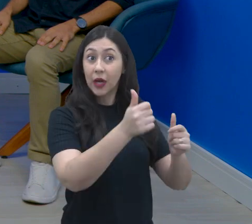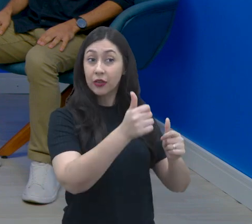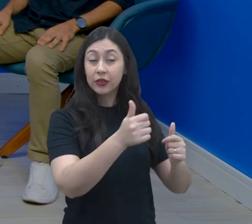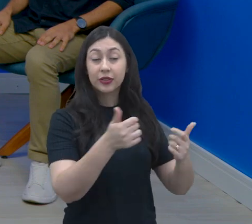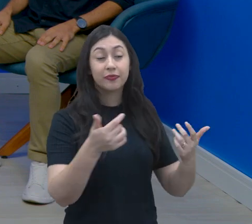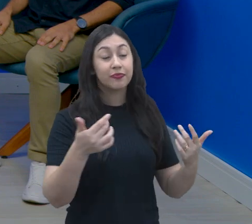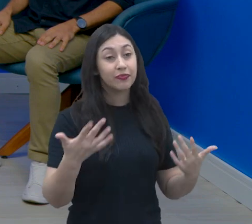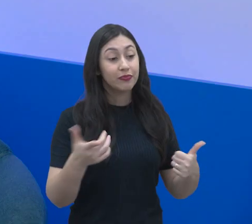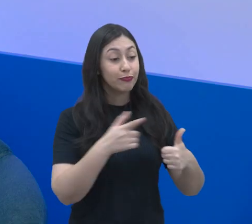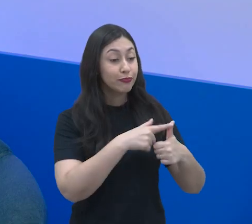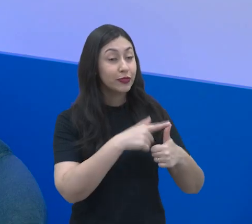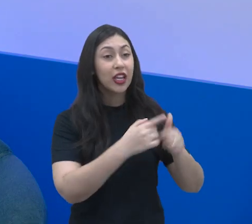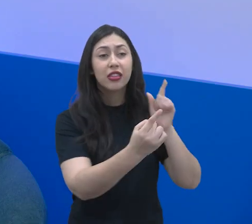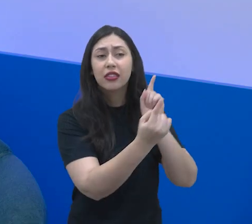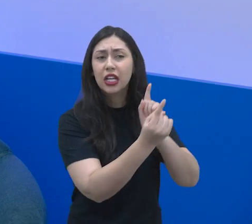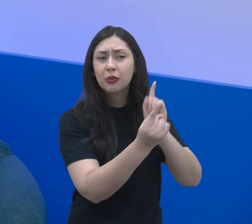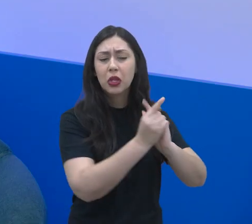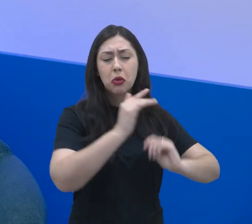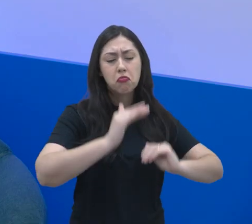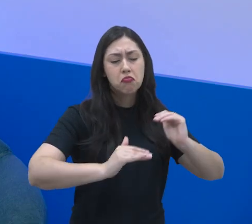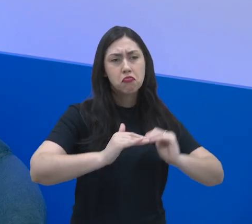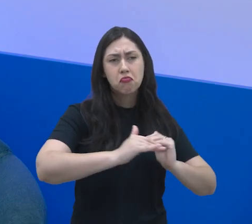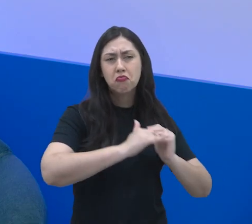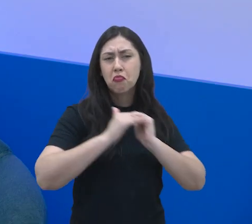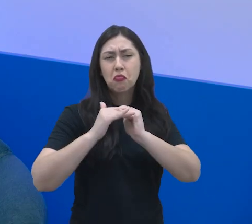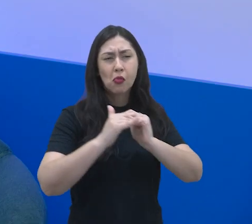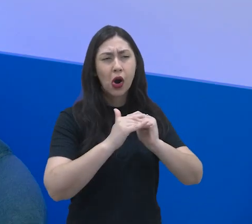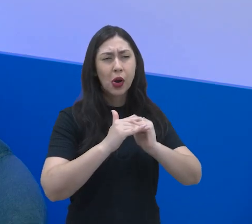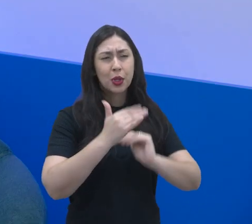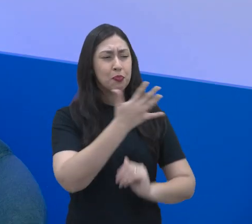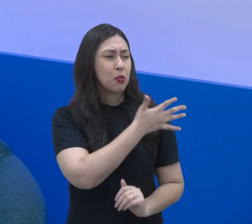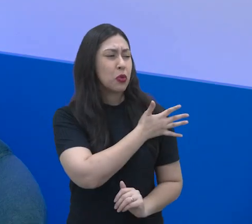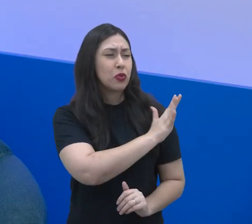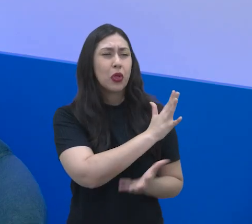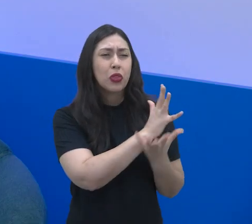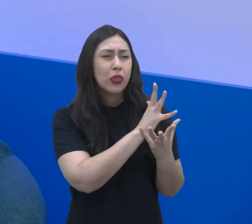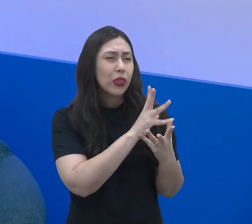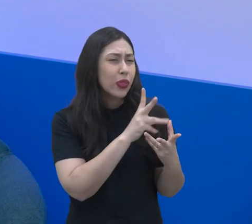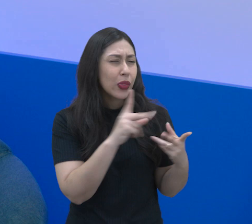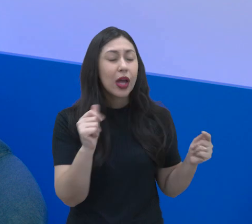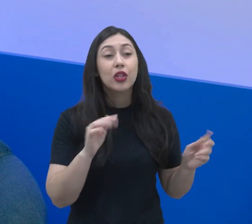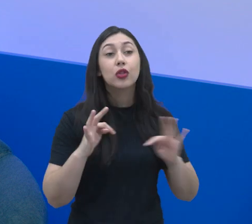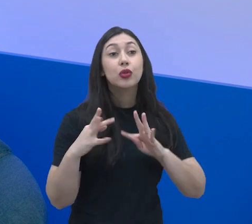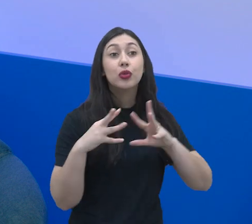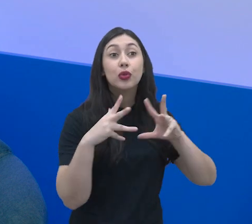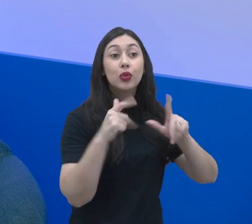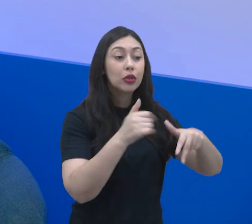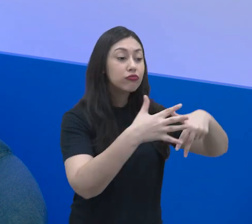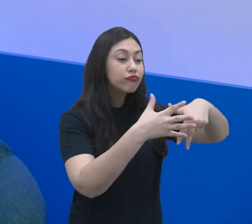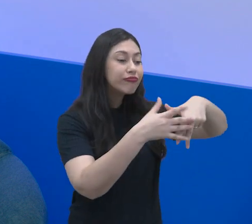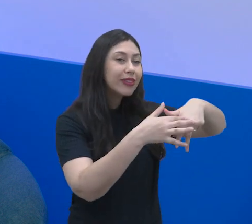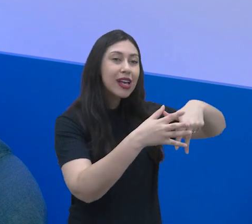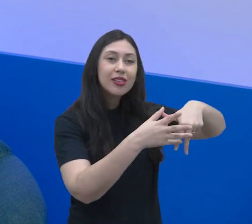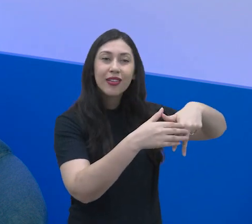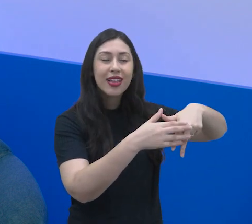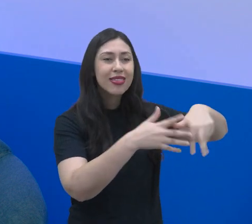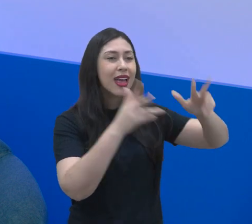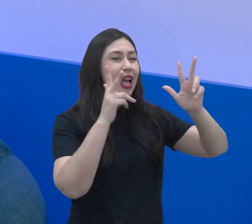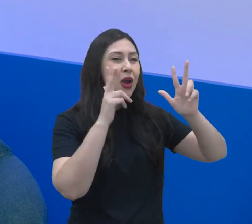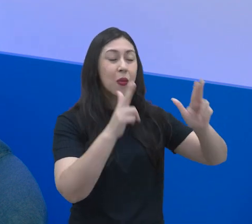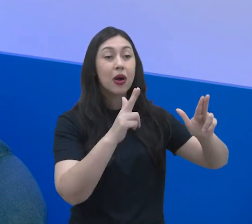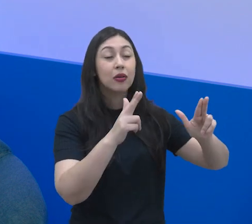Benefícios do SUS. Gente, atendimento igualitário, sem preconceitos, né? Vendo o paciente, todos os pacientes como um